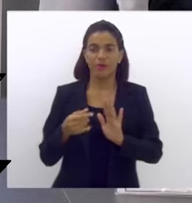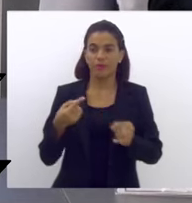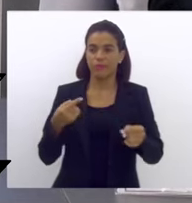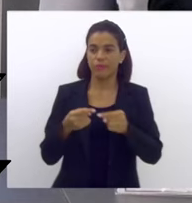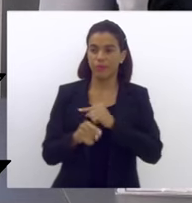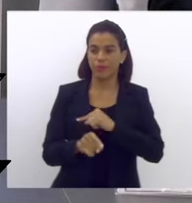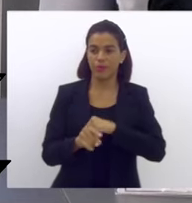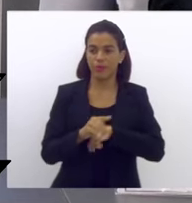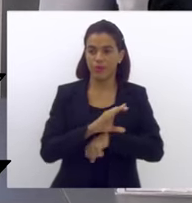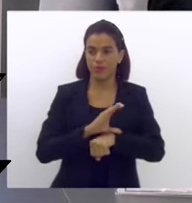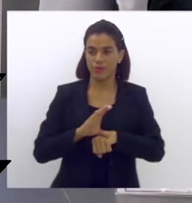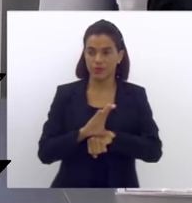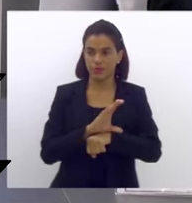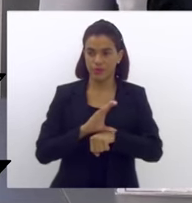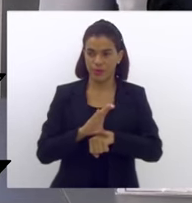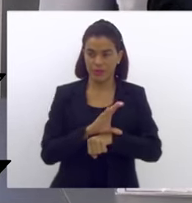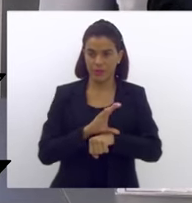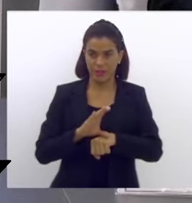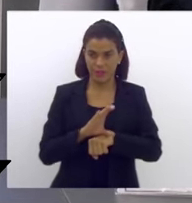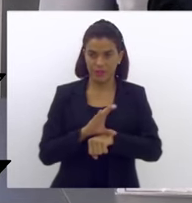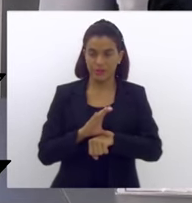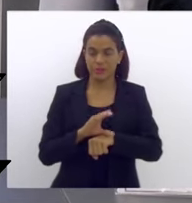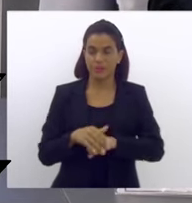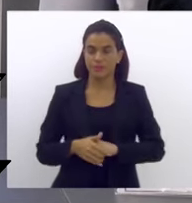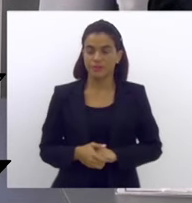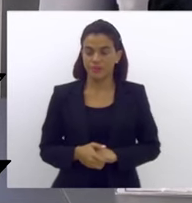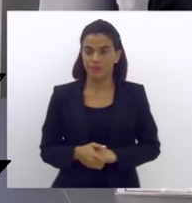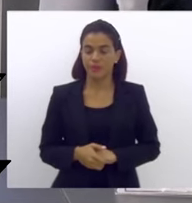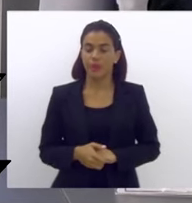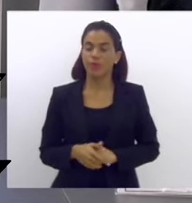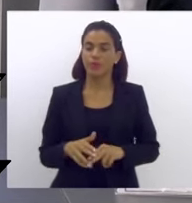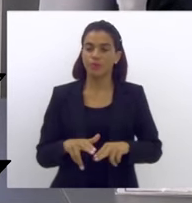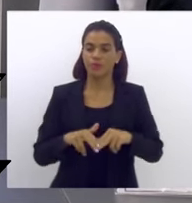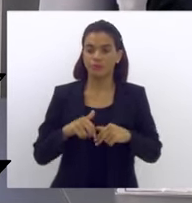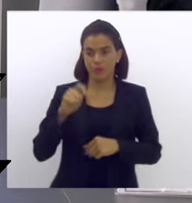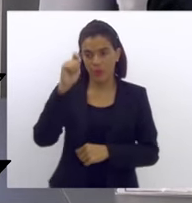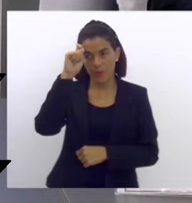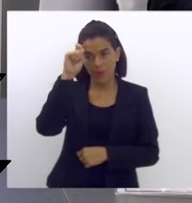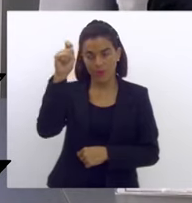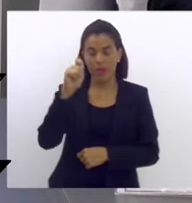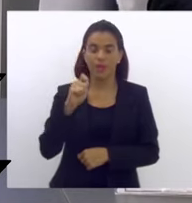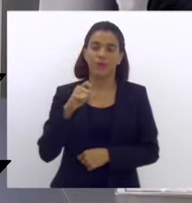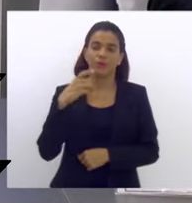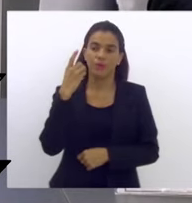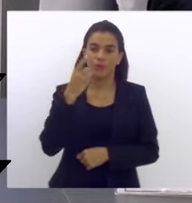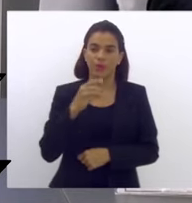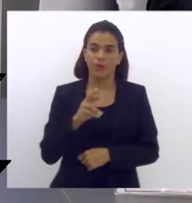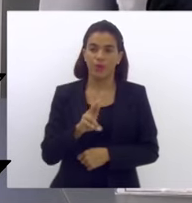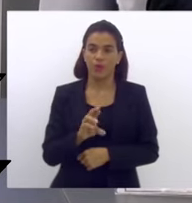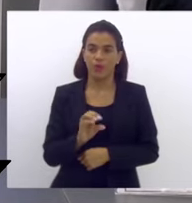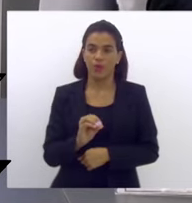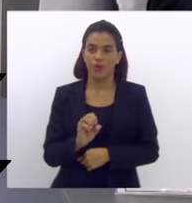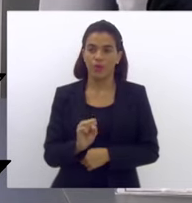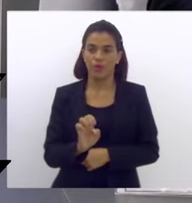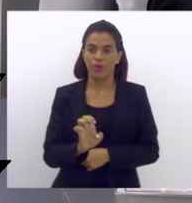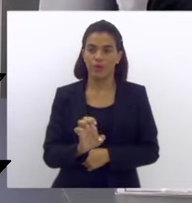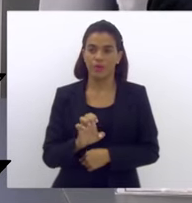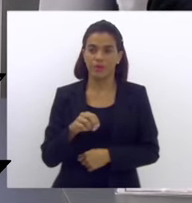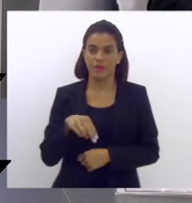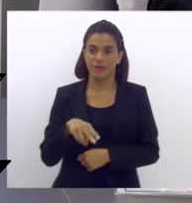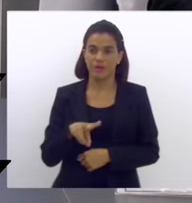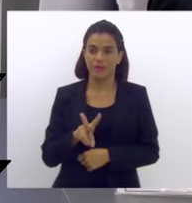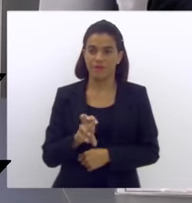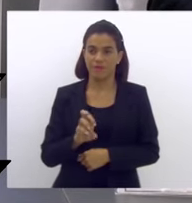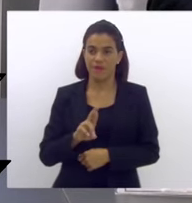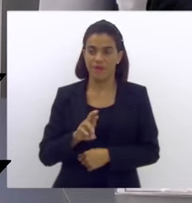inconstitucionalidade em razão disso o autor Deputado rosenverg Reis impetrou o